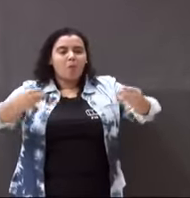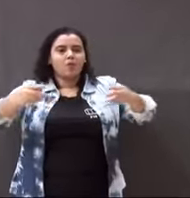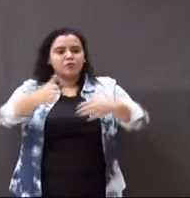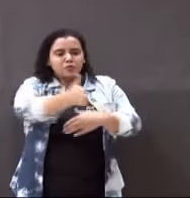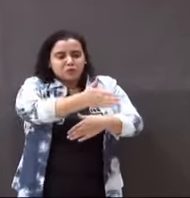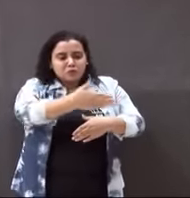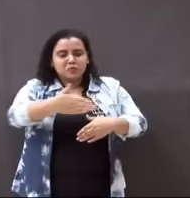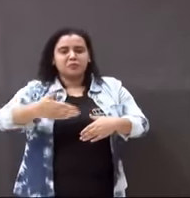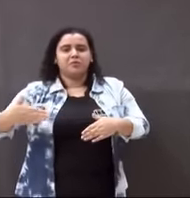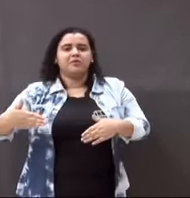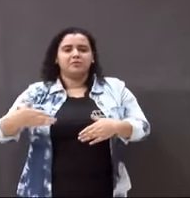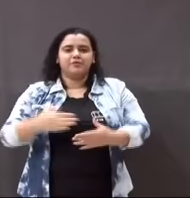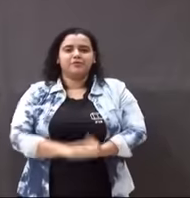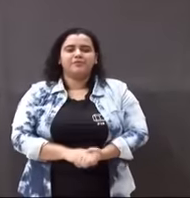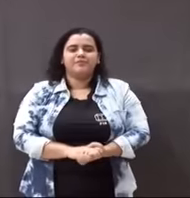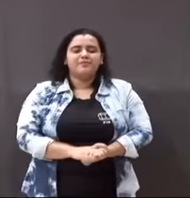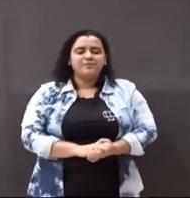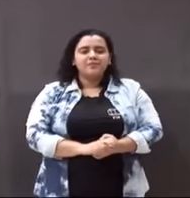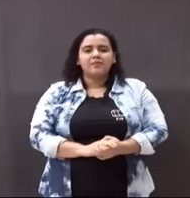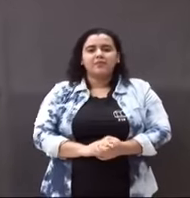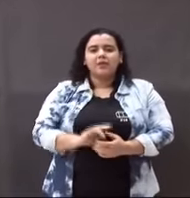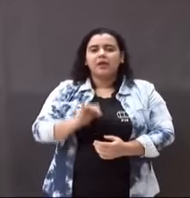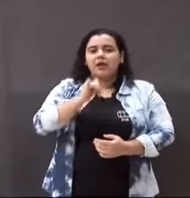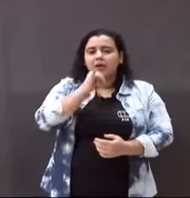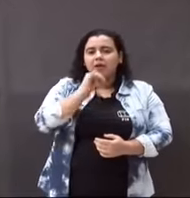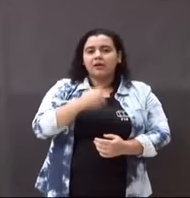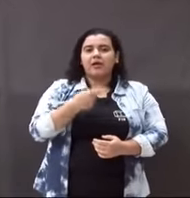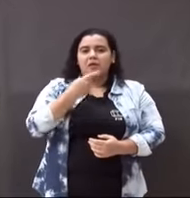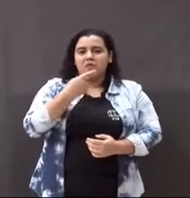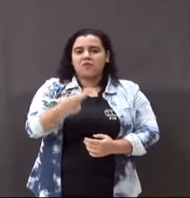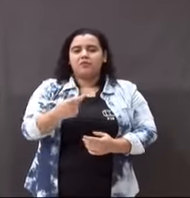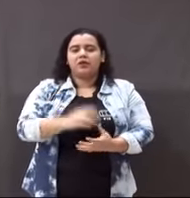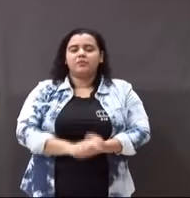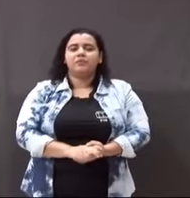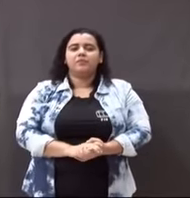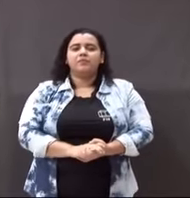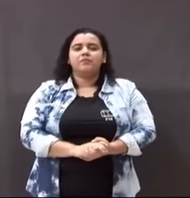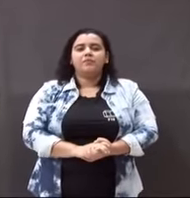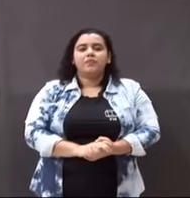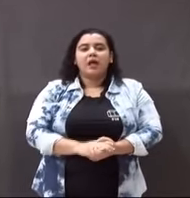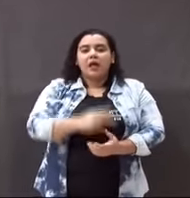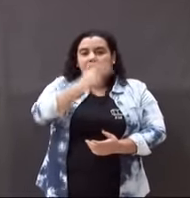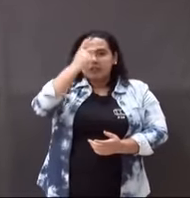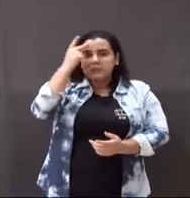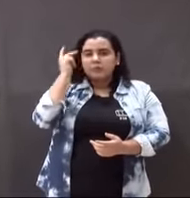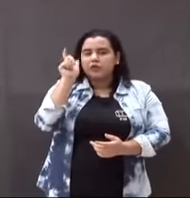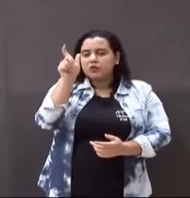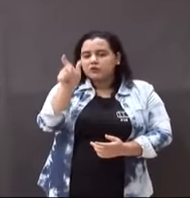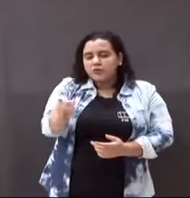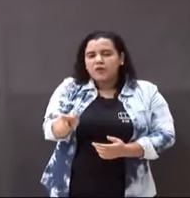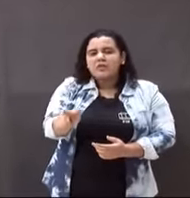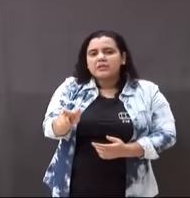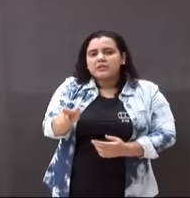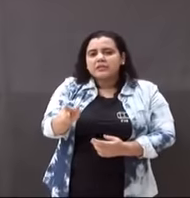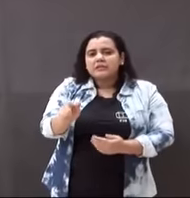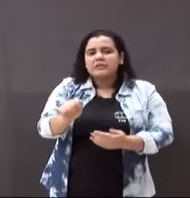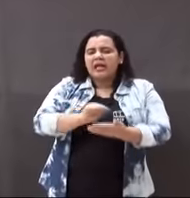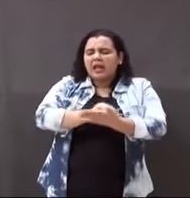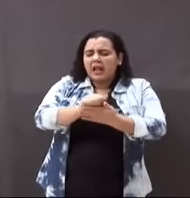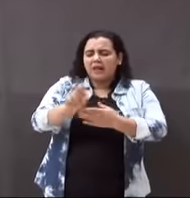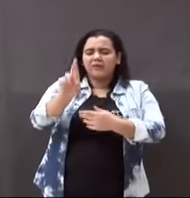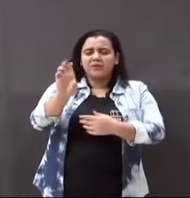Fala para quem está do teu lado, diga: quem te viu lavando rede vai te ver